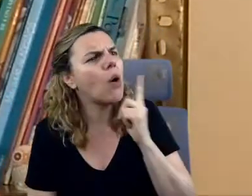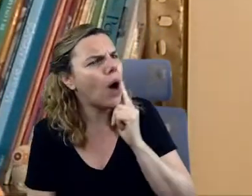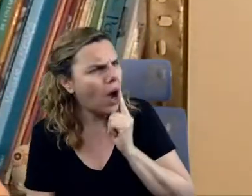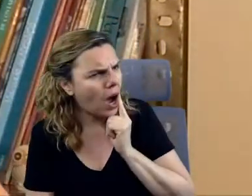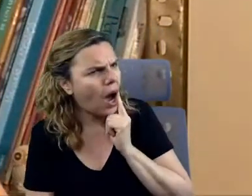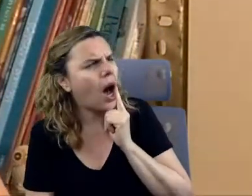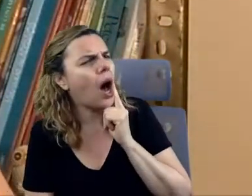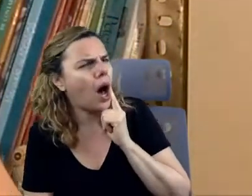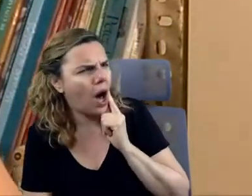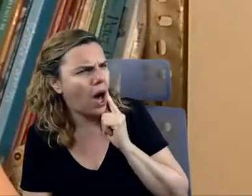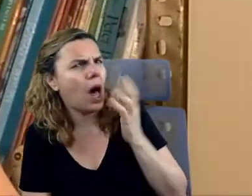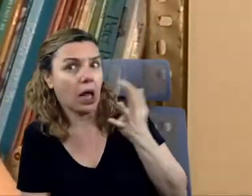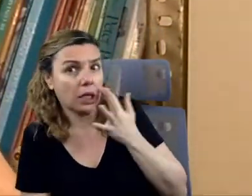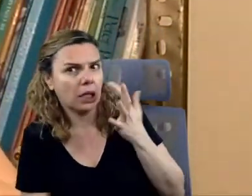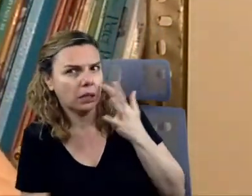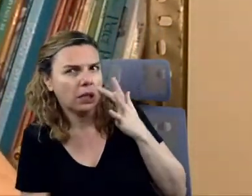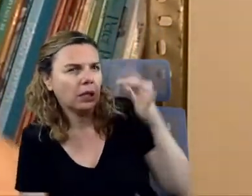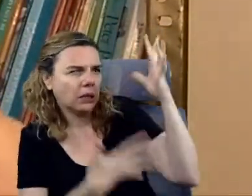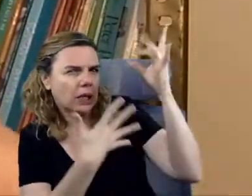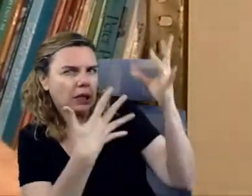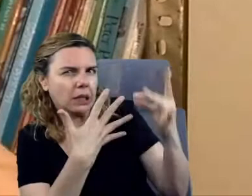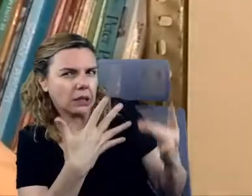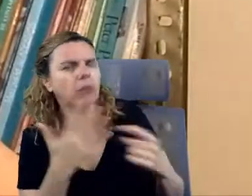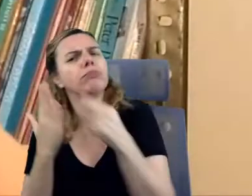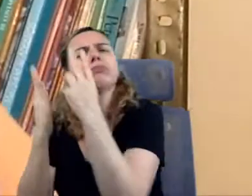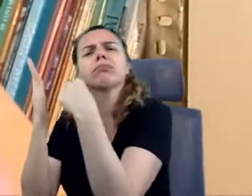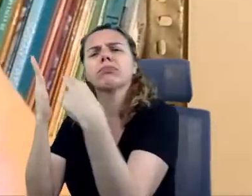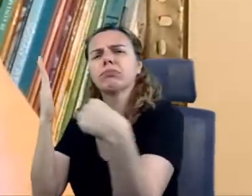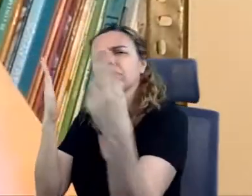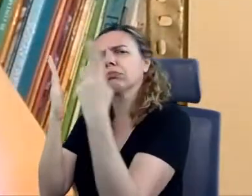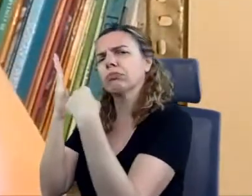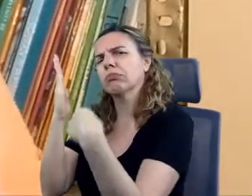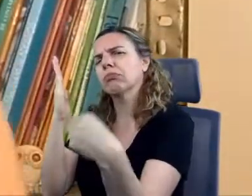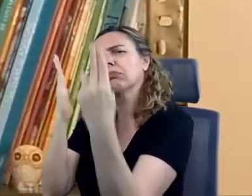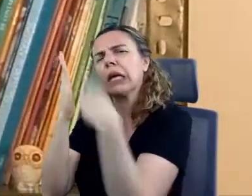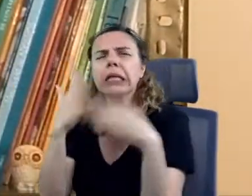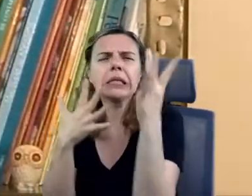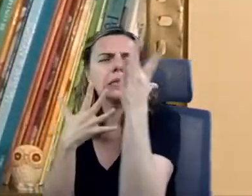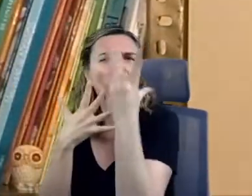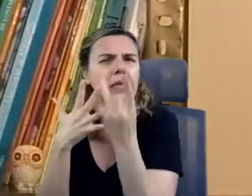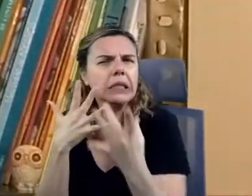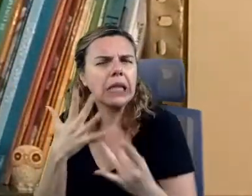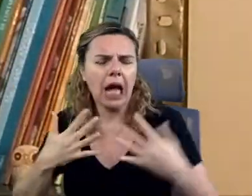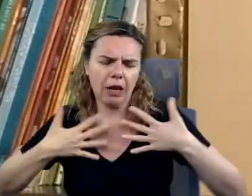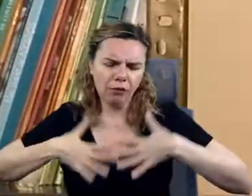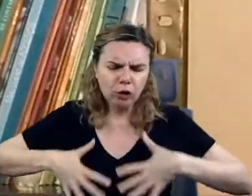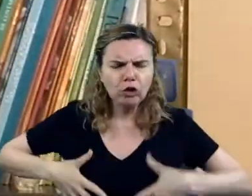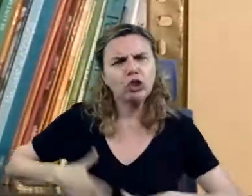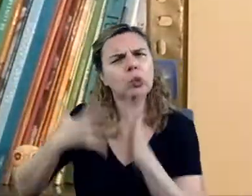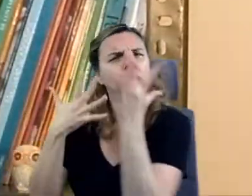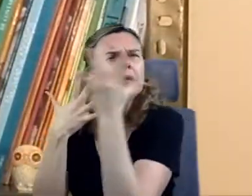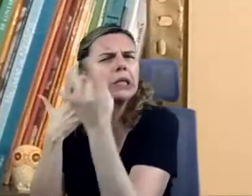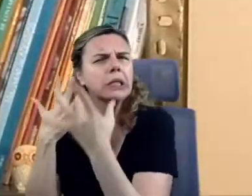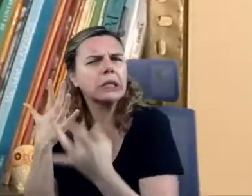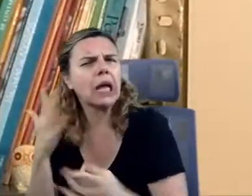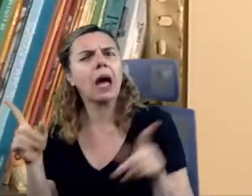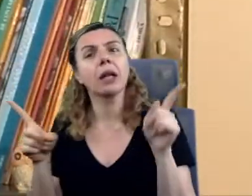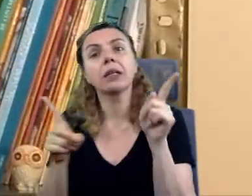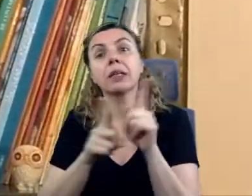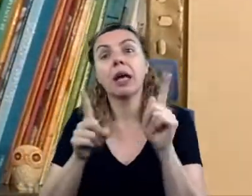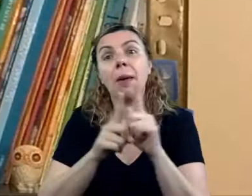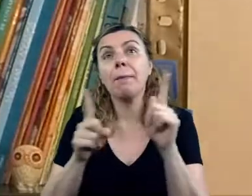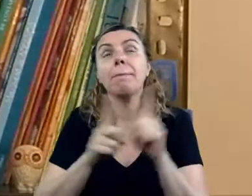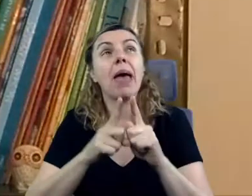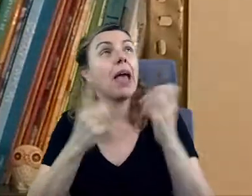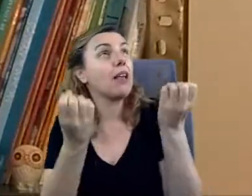Gabriel foi pintando tudo como a velhinha descrevia, nos mínimos detalhes. Cada dobra do vestido.